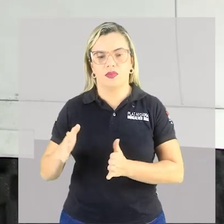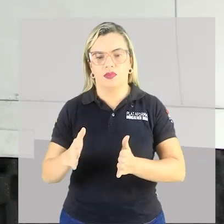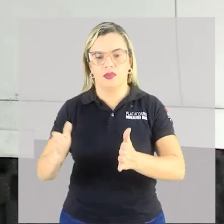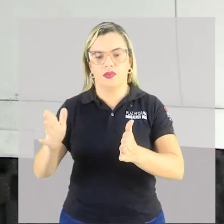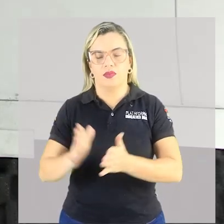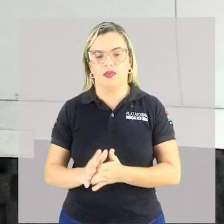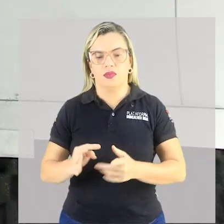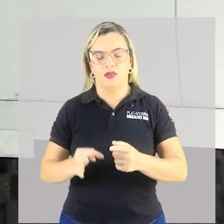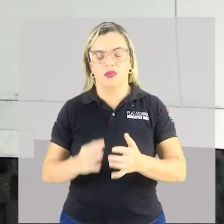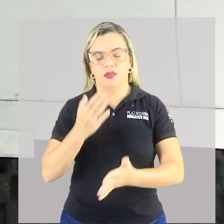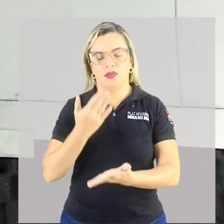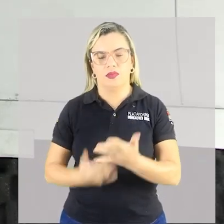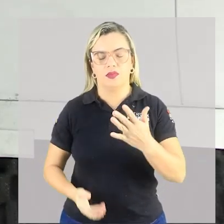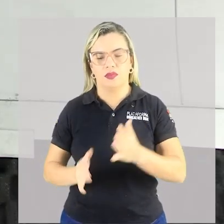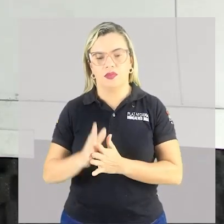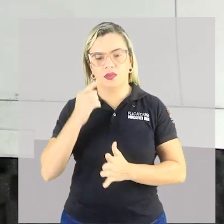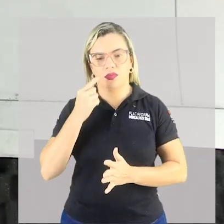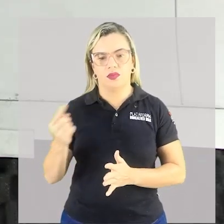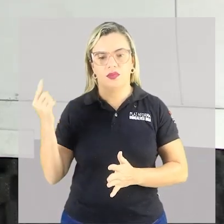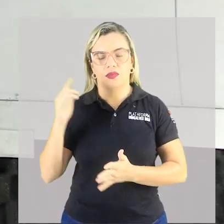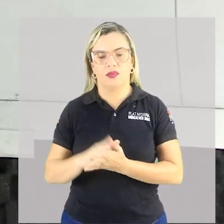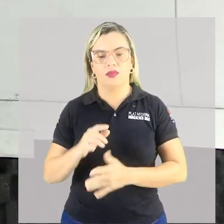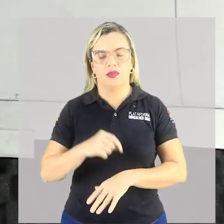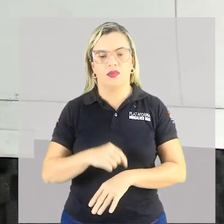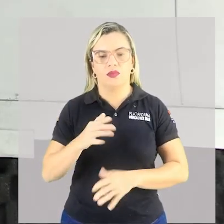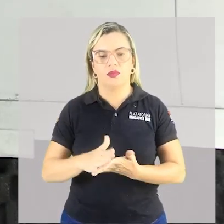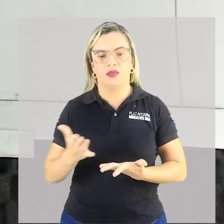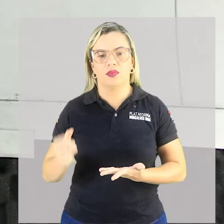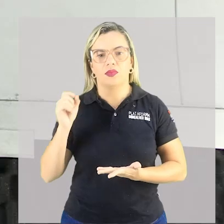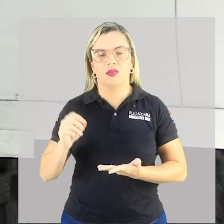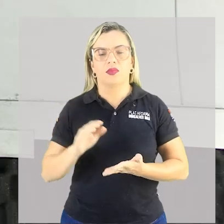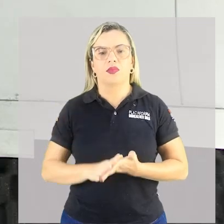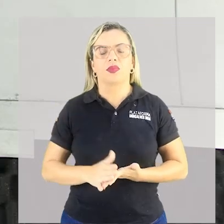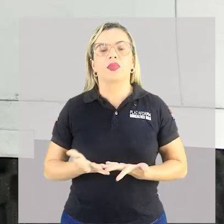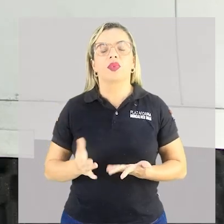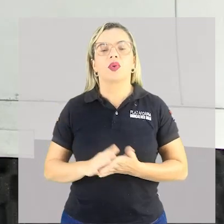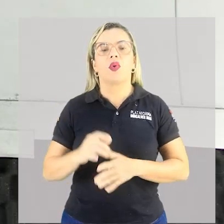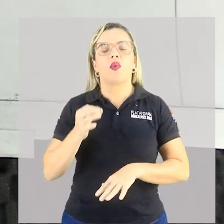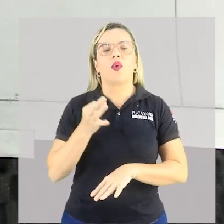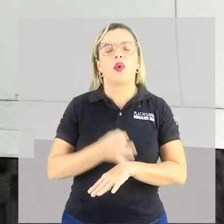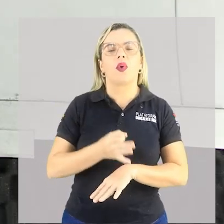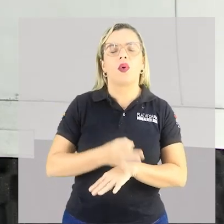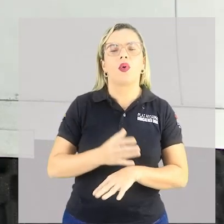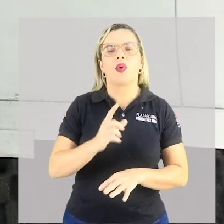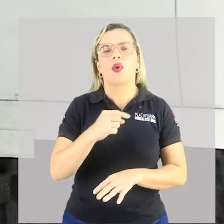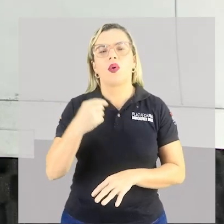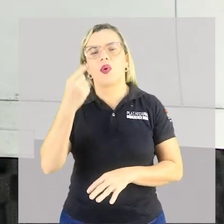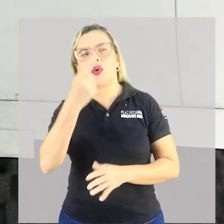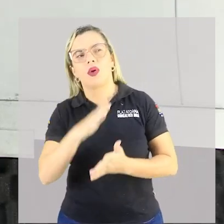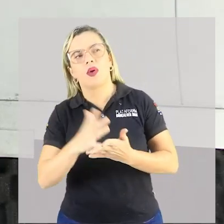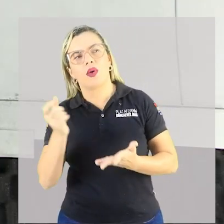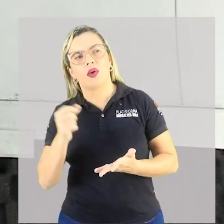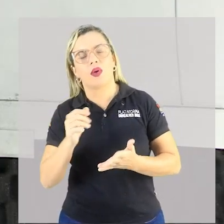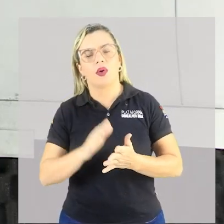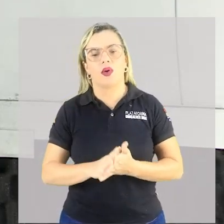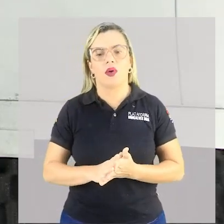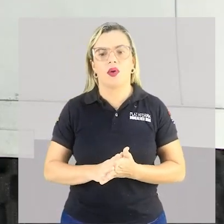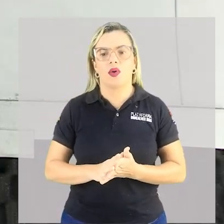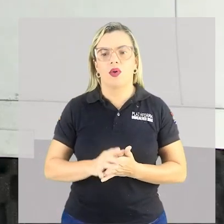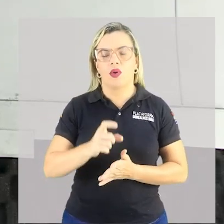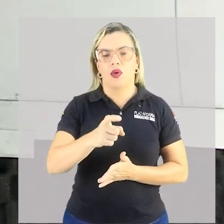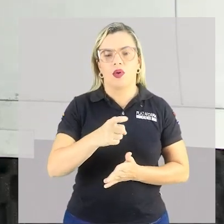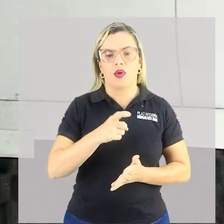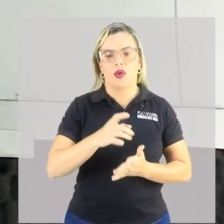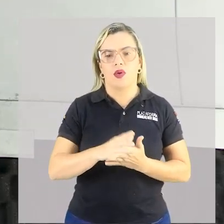Qual foi o tempo, né? Qual foi o tempo gasto pelo motorista X? Ou motorista X